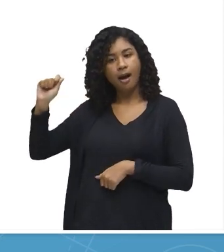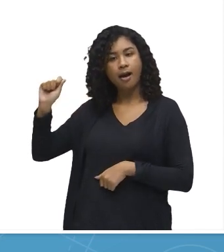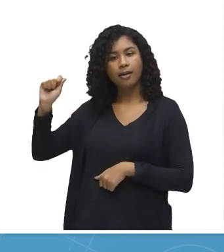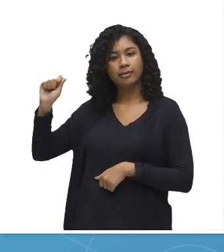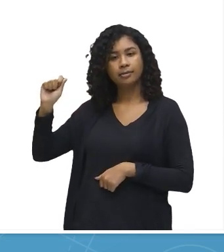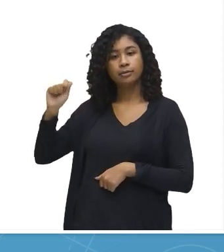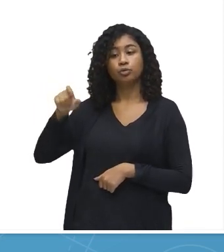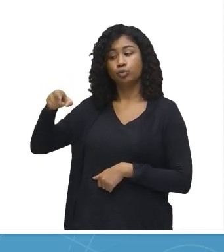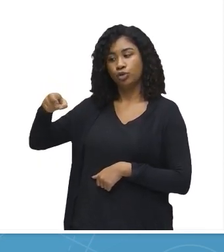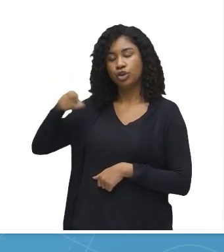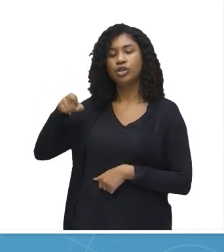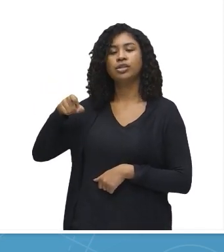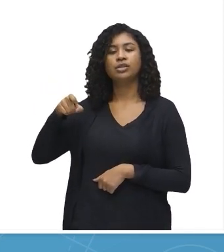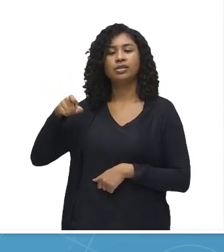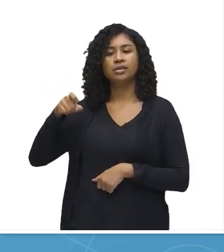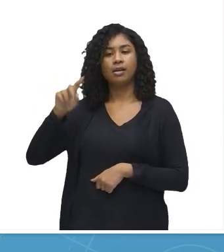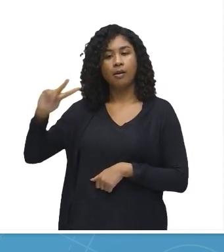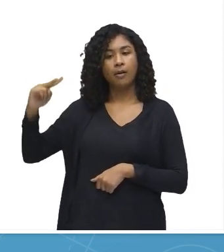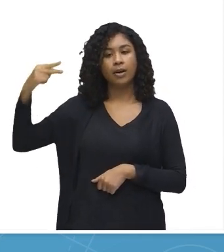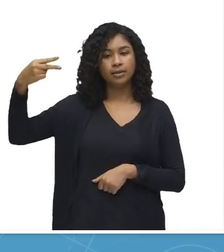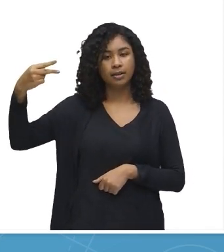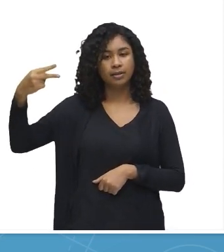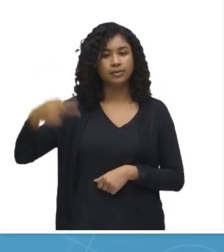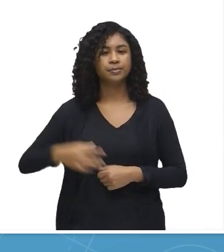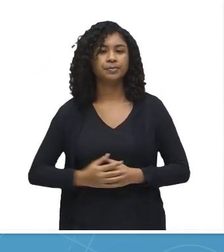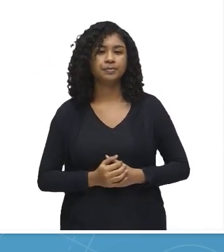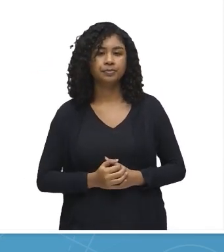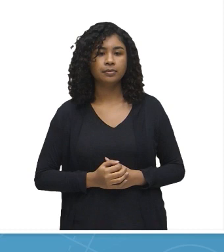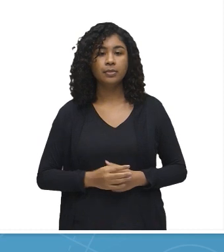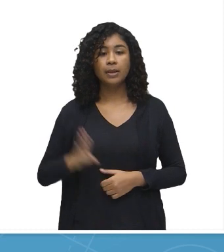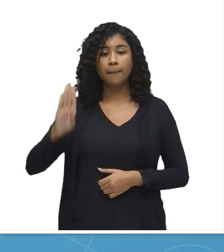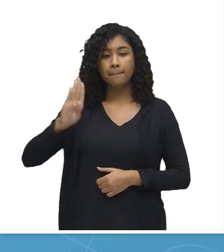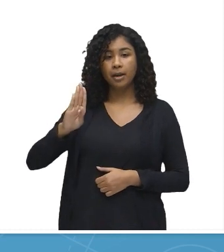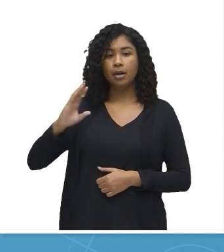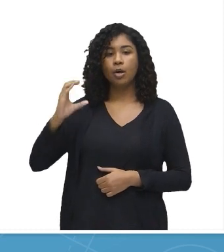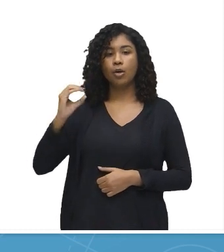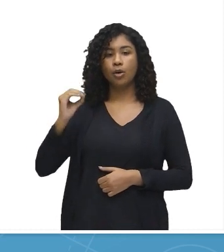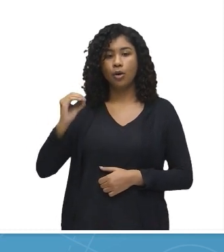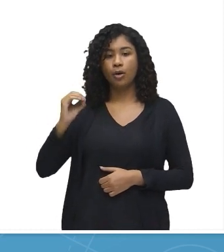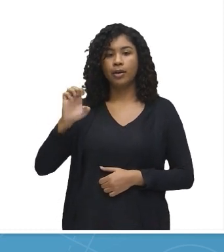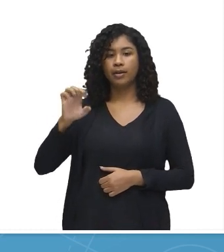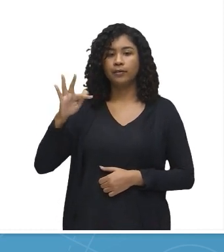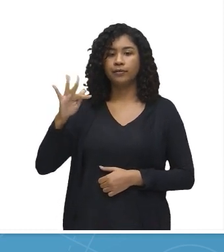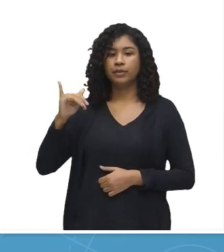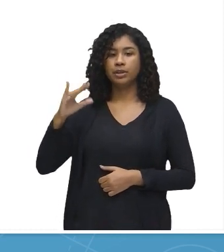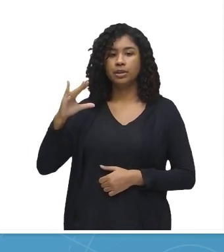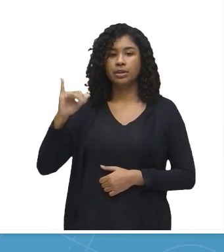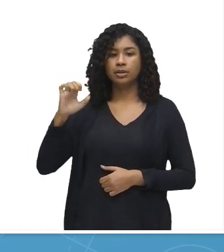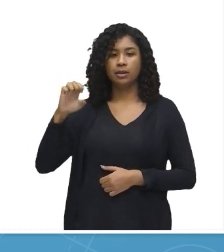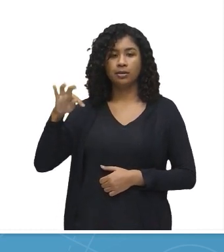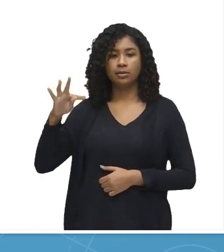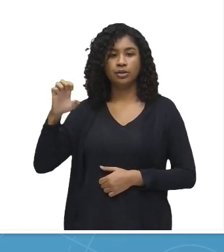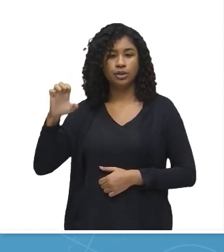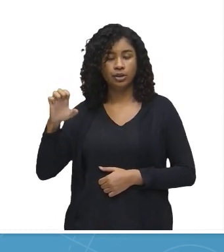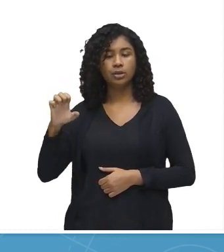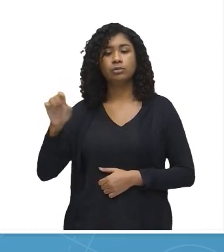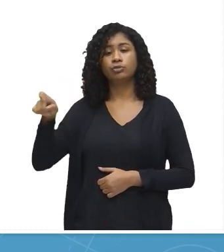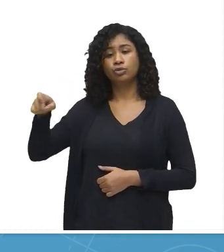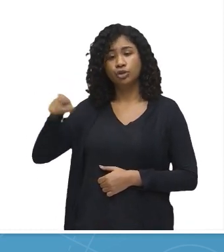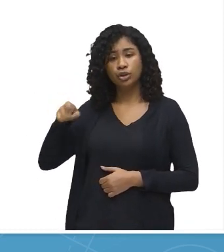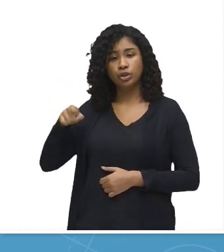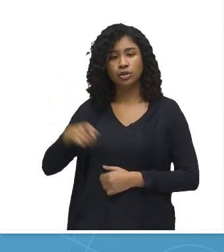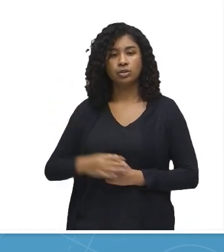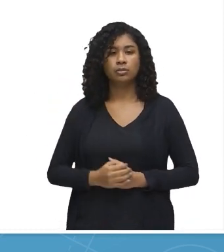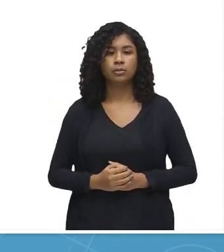termo x ao quadrado. B é o outro coeficiente do termo x. E o C é o chamado